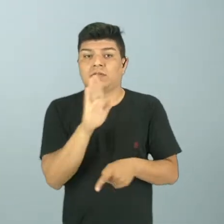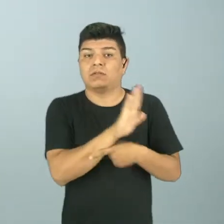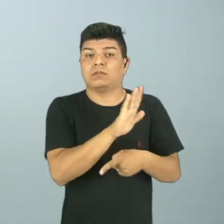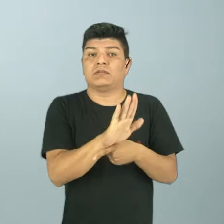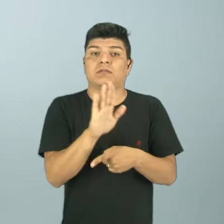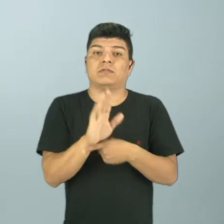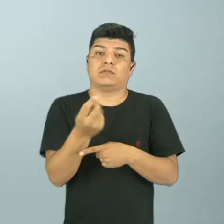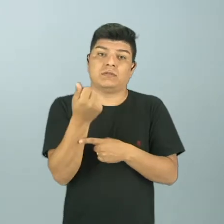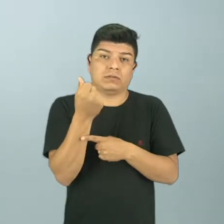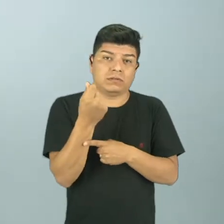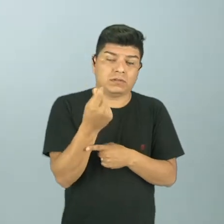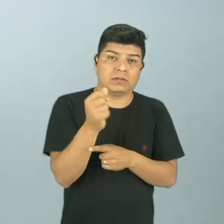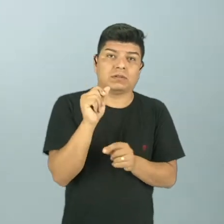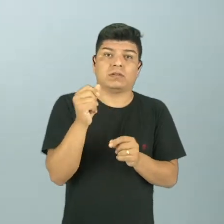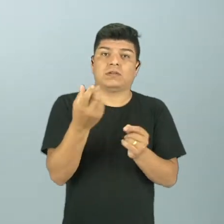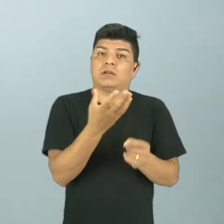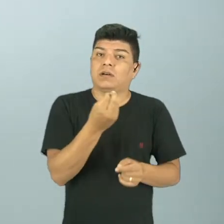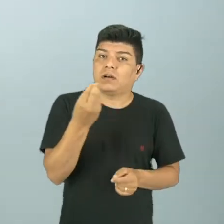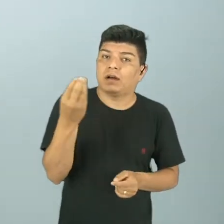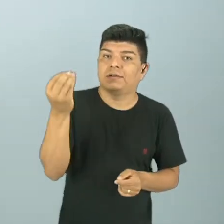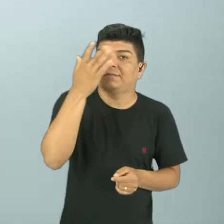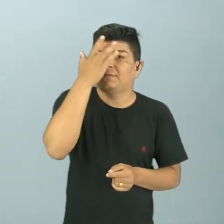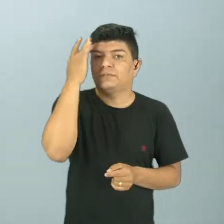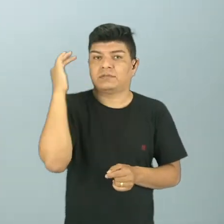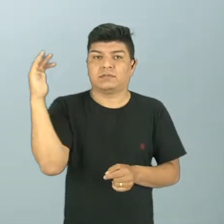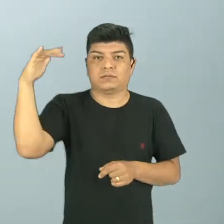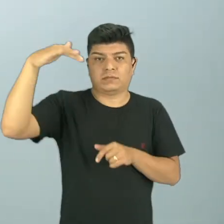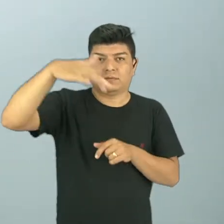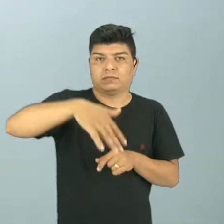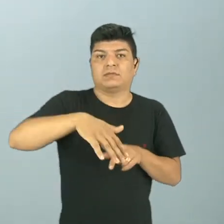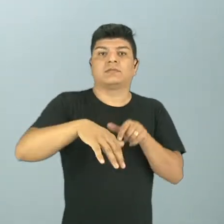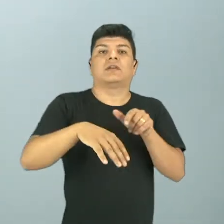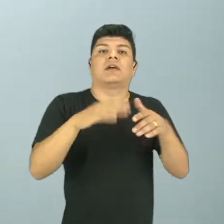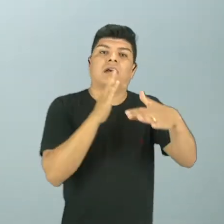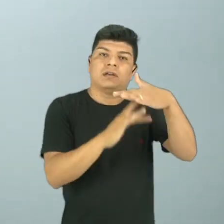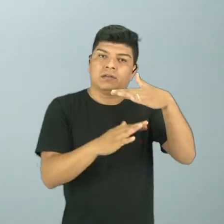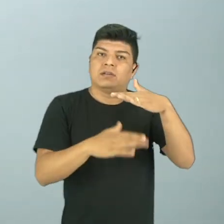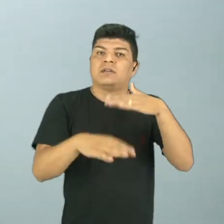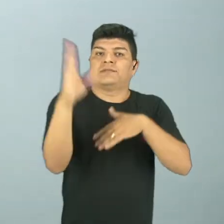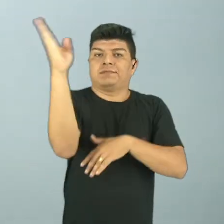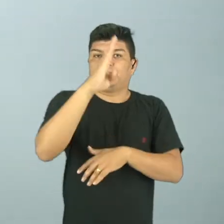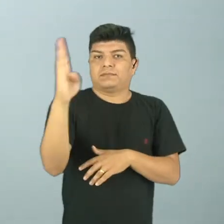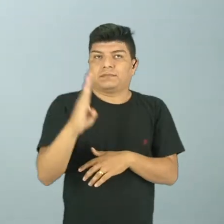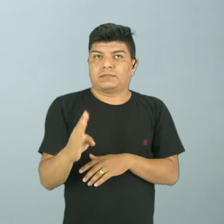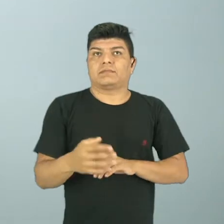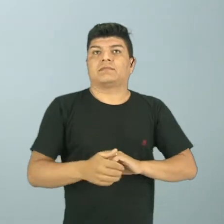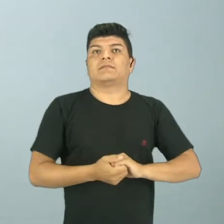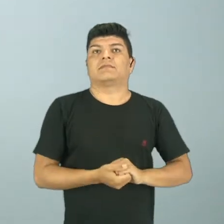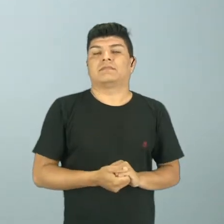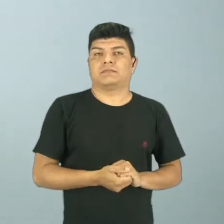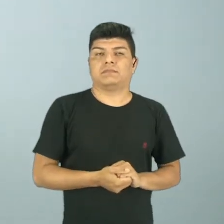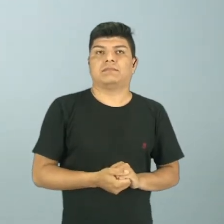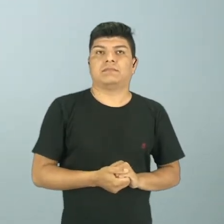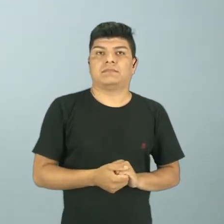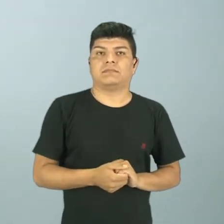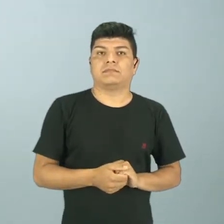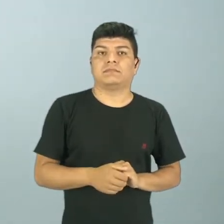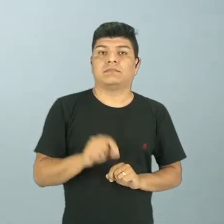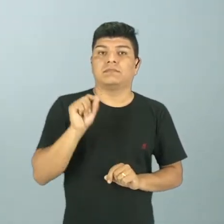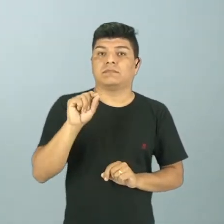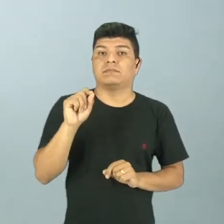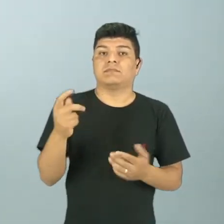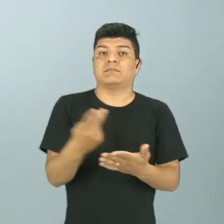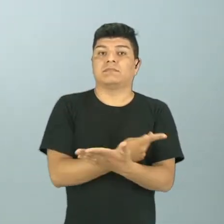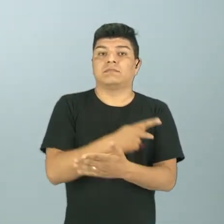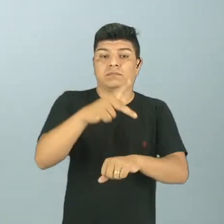financiar a viagem dessas pessoas para eles virem trabalhar aqui. Lá no início dessa onda,